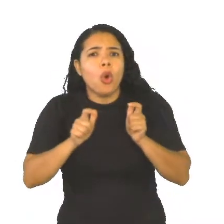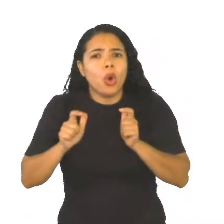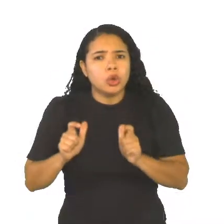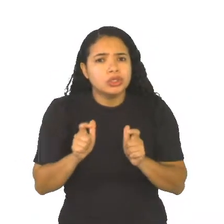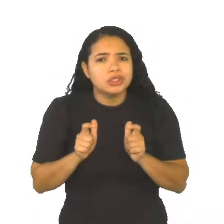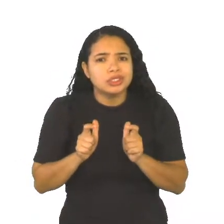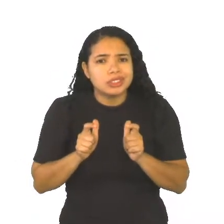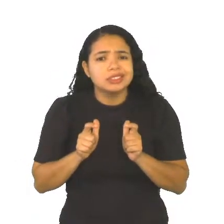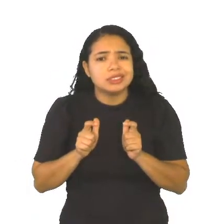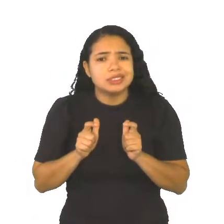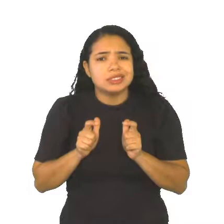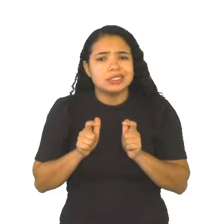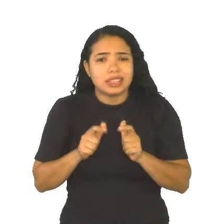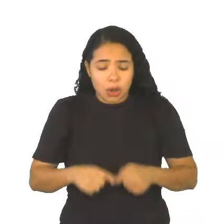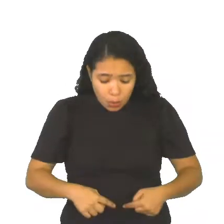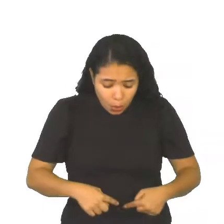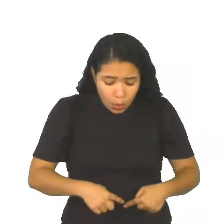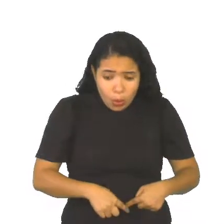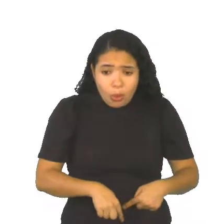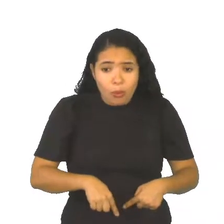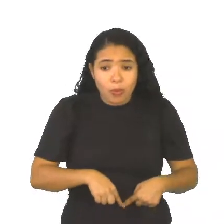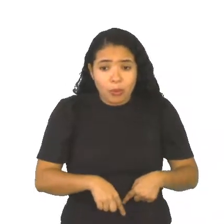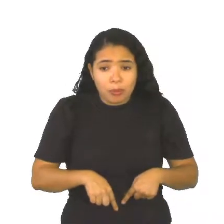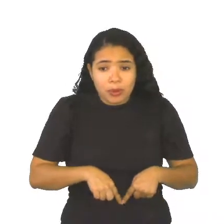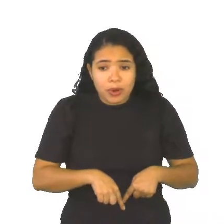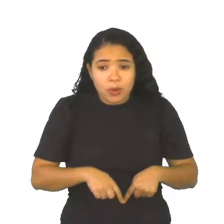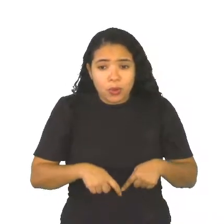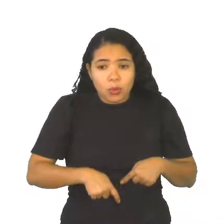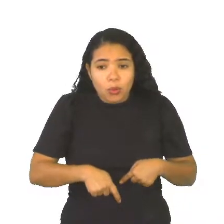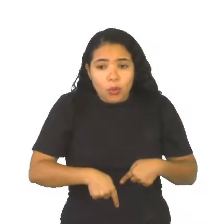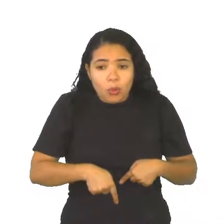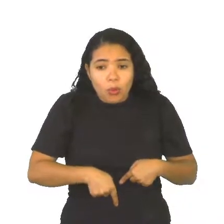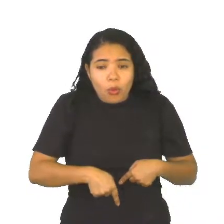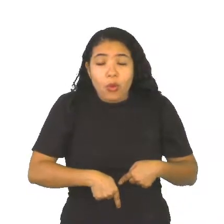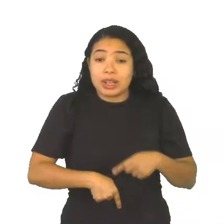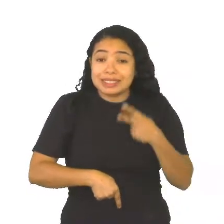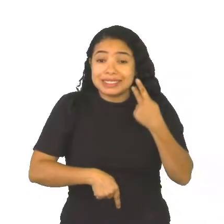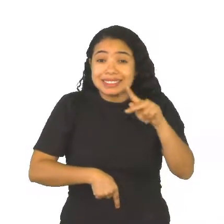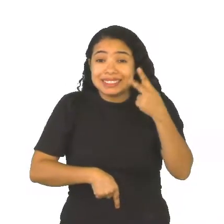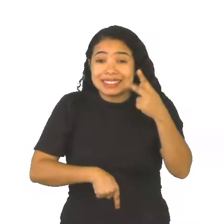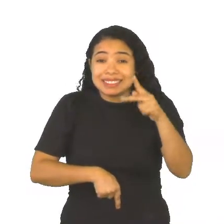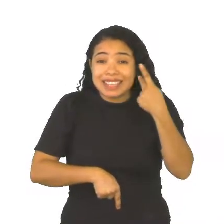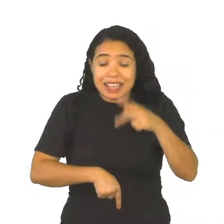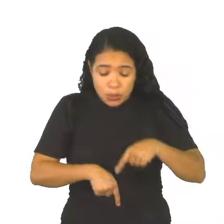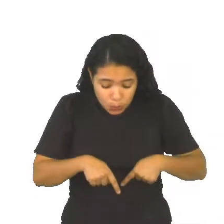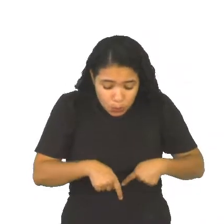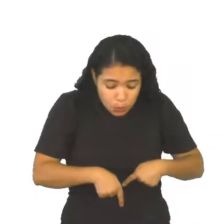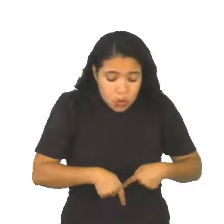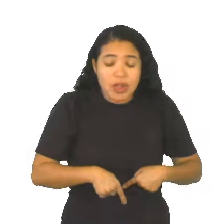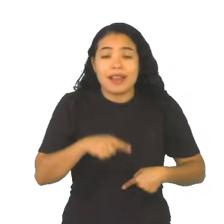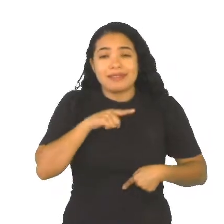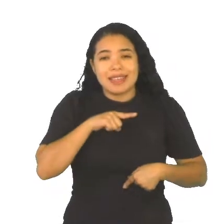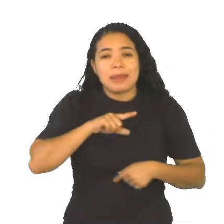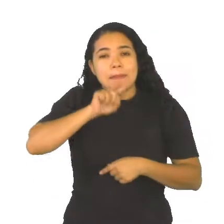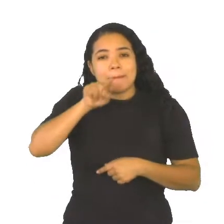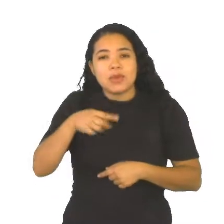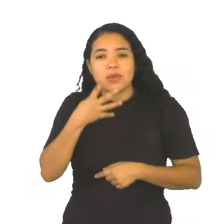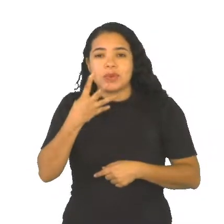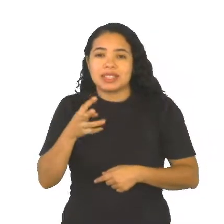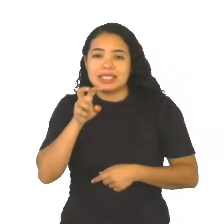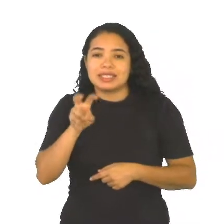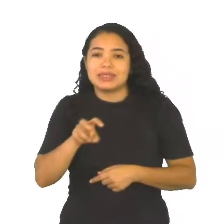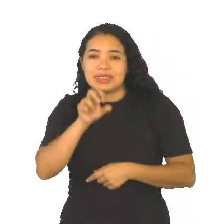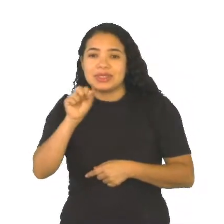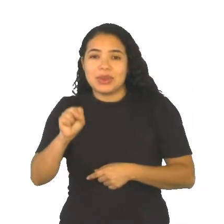bactérias? Apenas no umbigo, isso mesmo. Apenas aí no seu umbiguinho tem 1.458 bactérias catalogadas